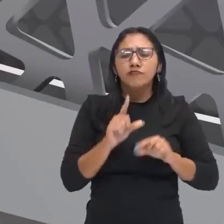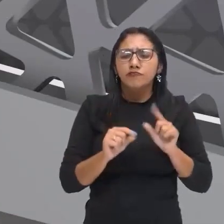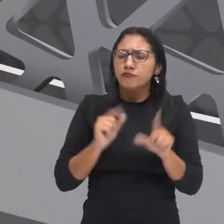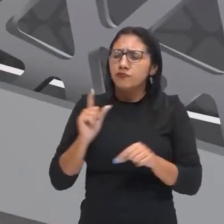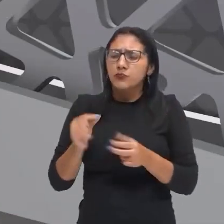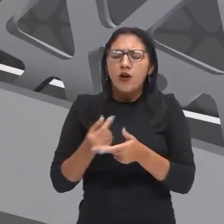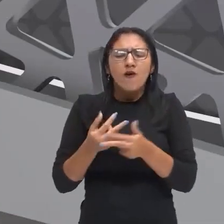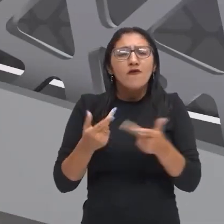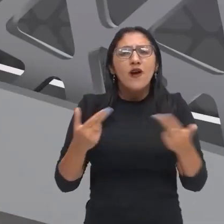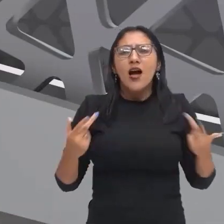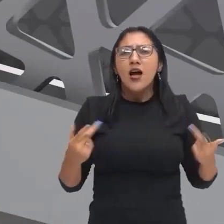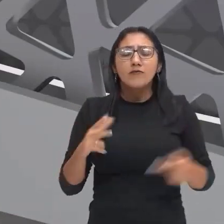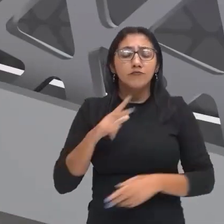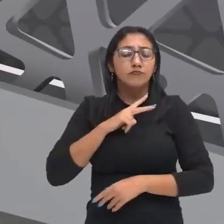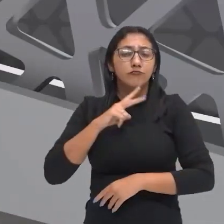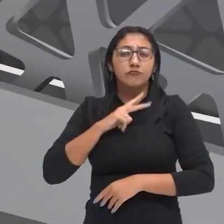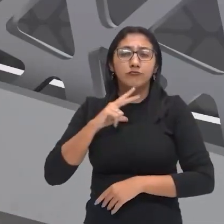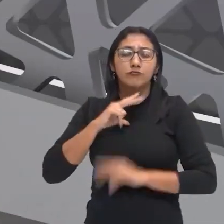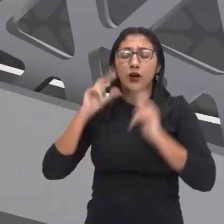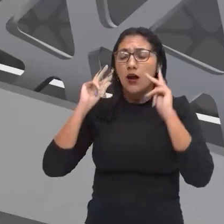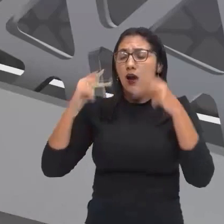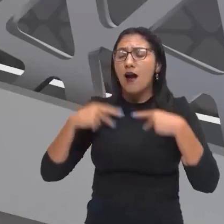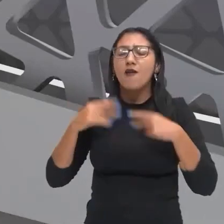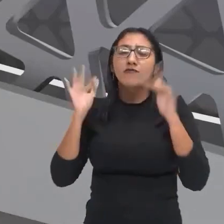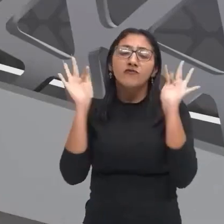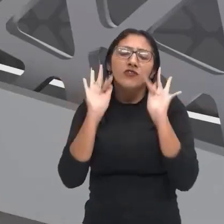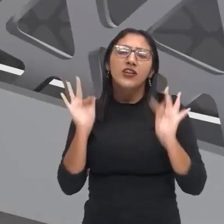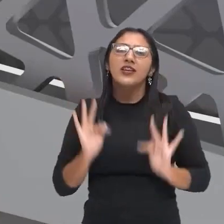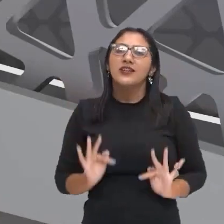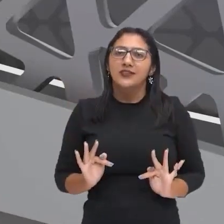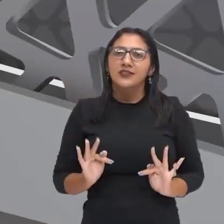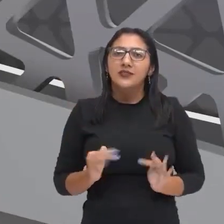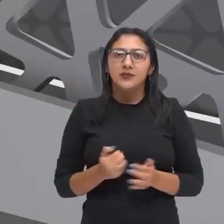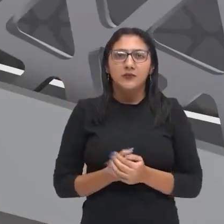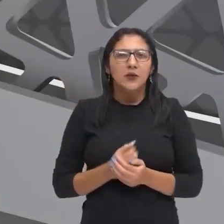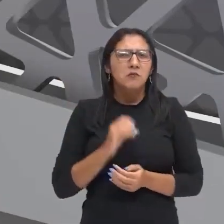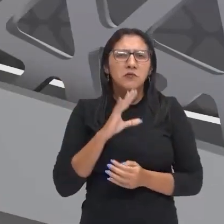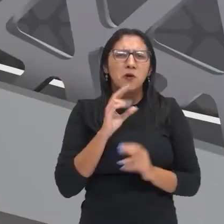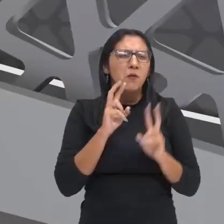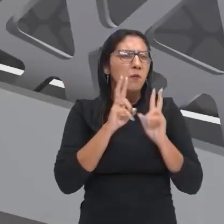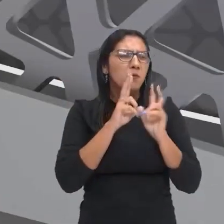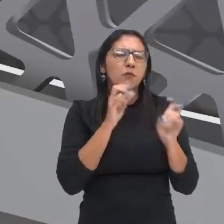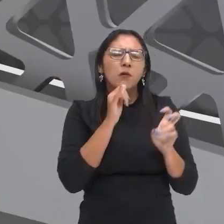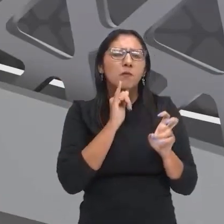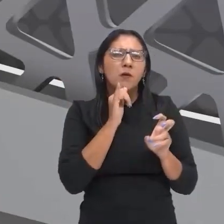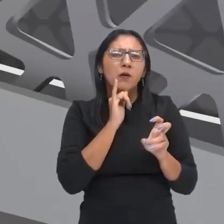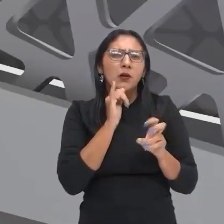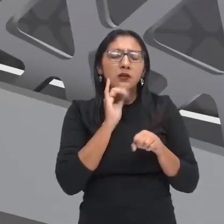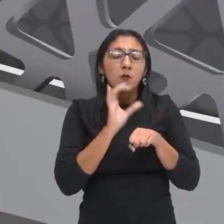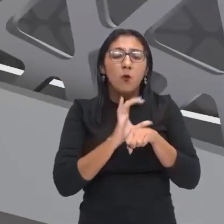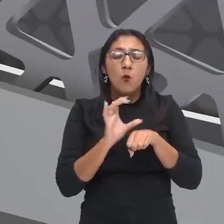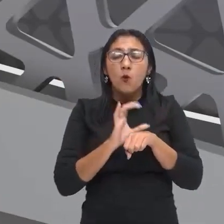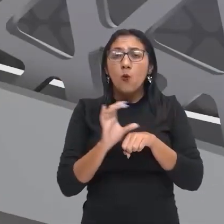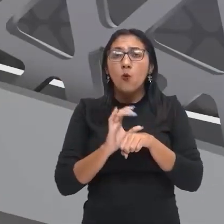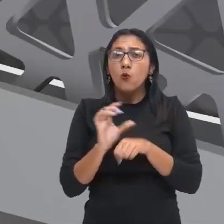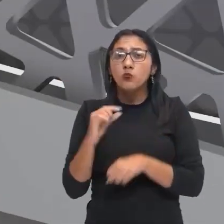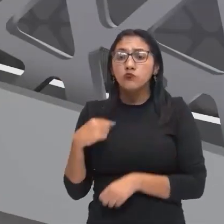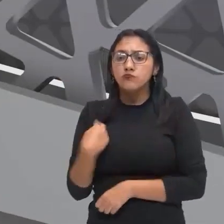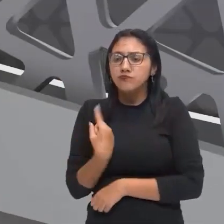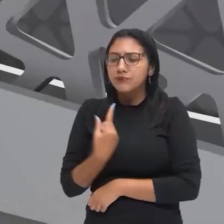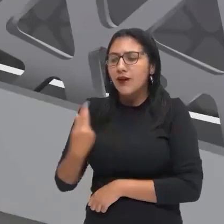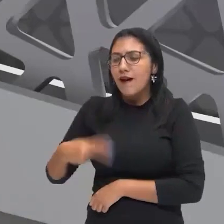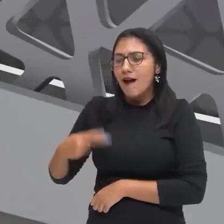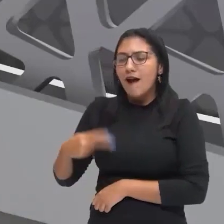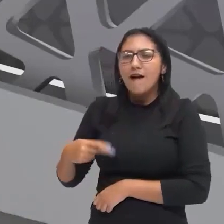vai te realizar no futuro. Tá? Essa questão dos cursos superiores são os exemplos que eu trouxe dos nossos professores